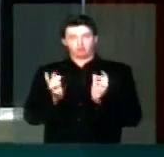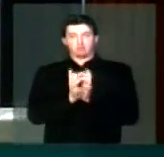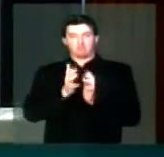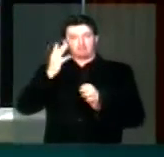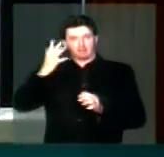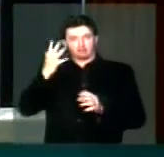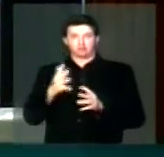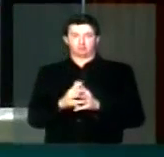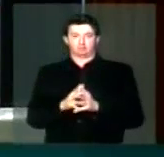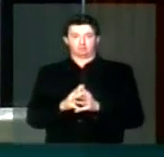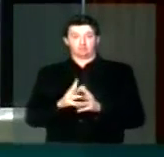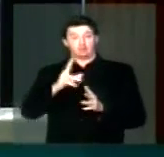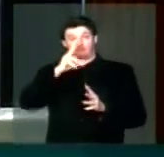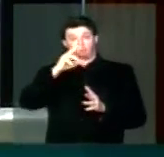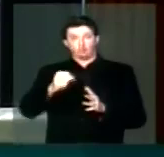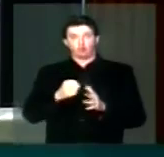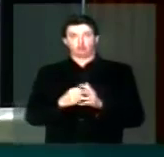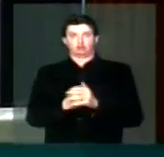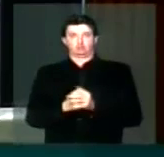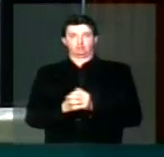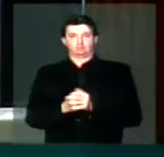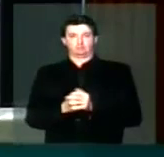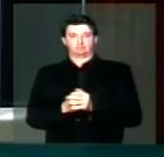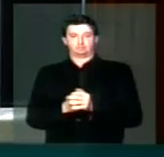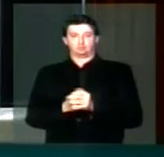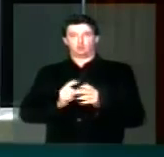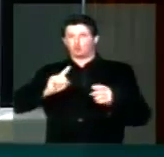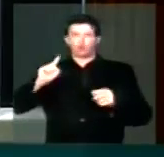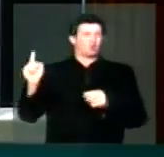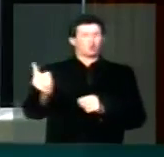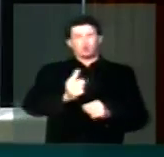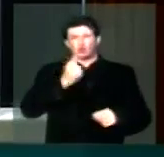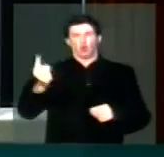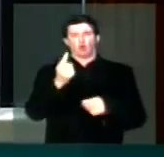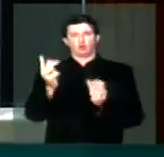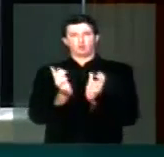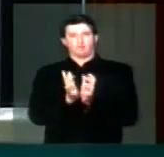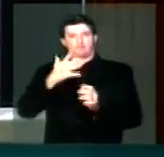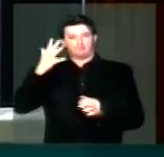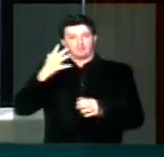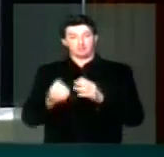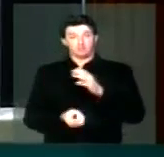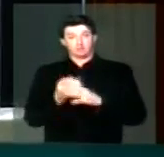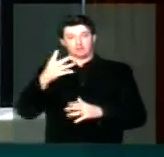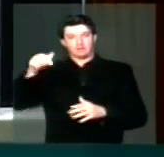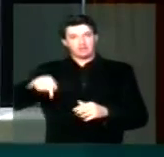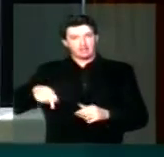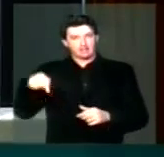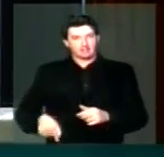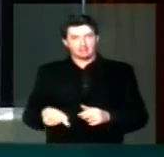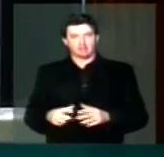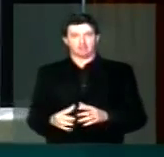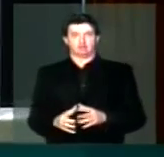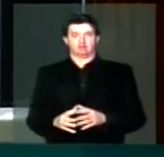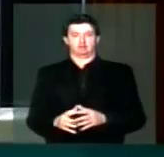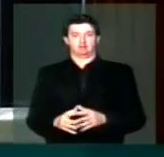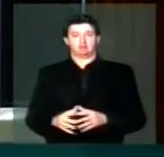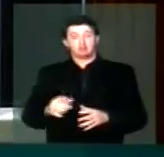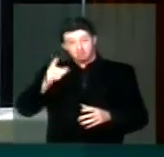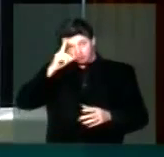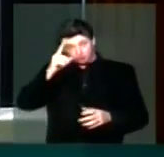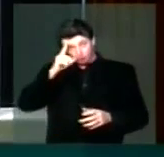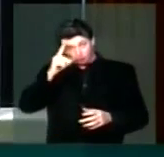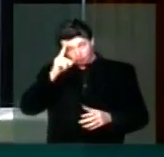político-partidário. O fortalecimento de todos os partidos constituídos nesta casa e que a cada